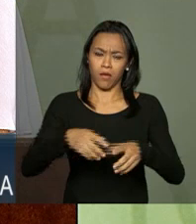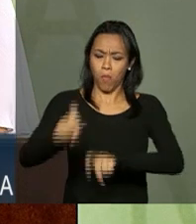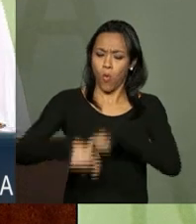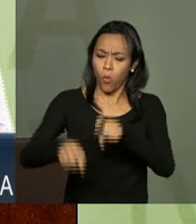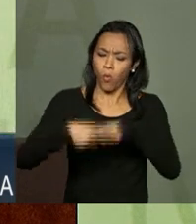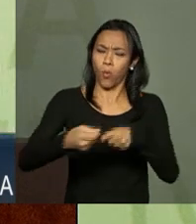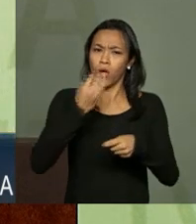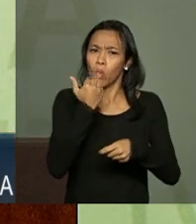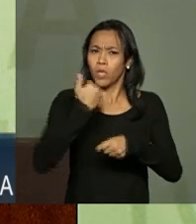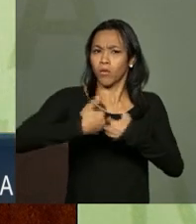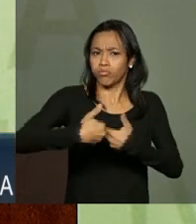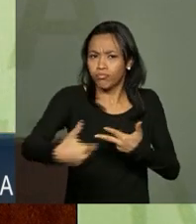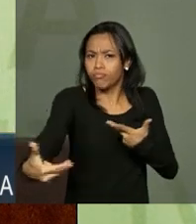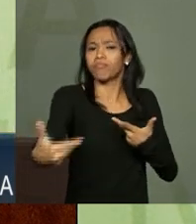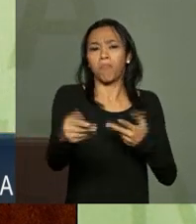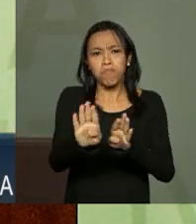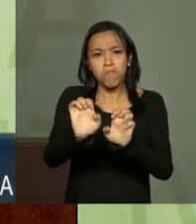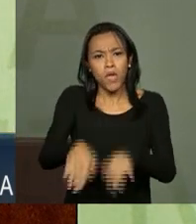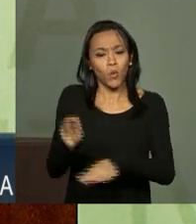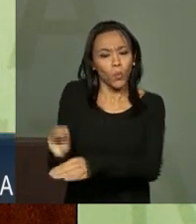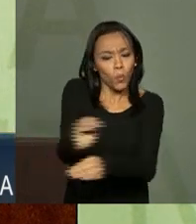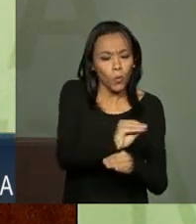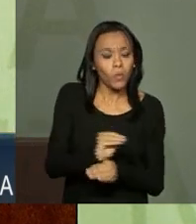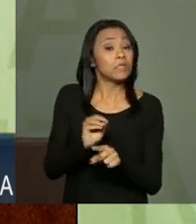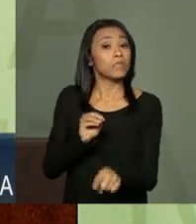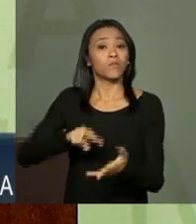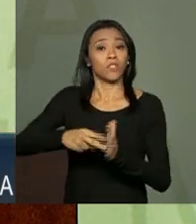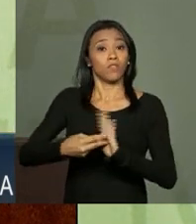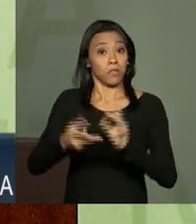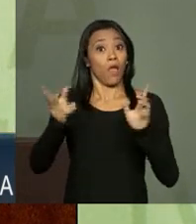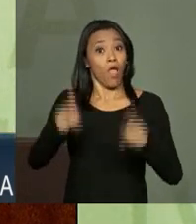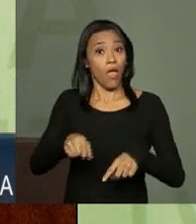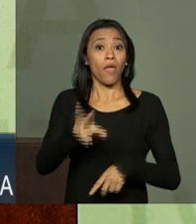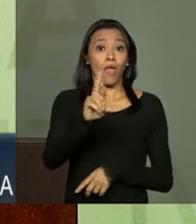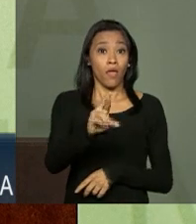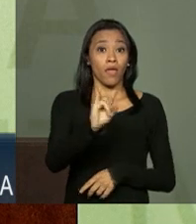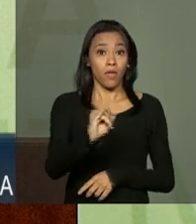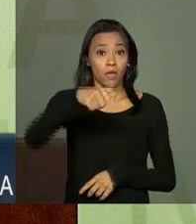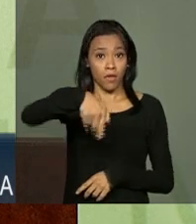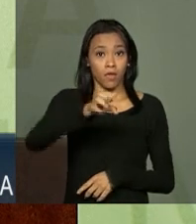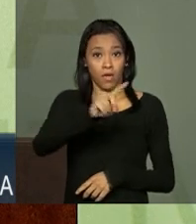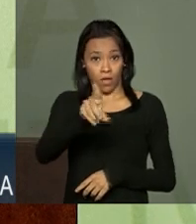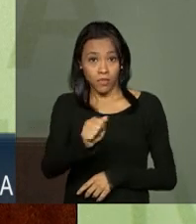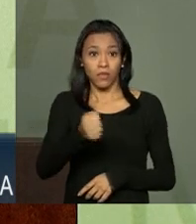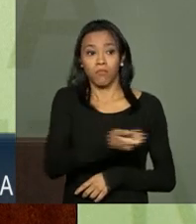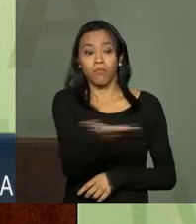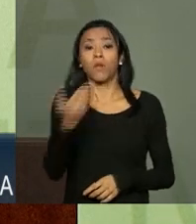à terra bem cultivada, significa riqueza para brasileiros e